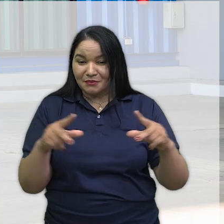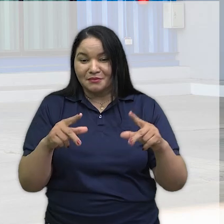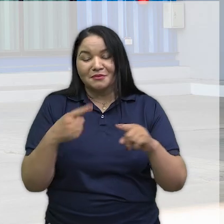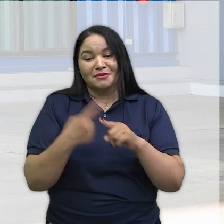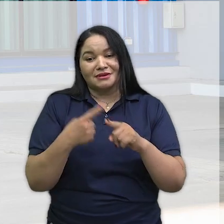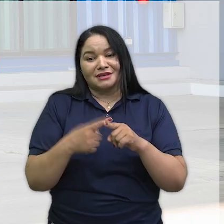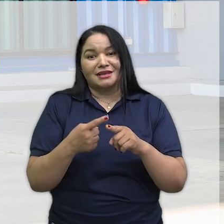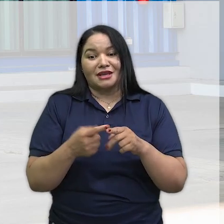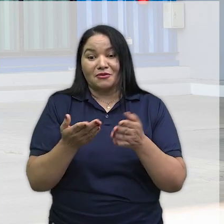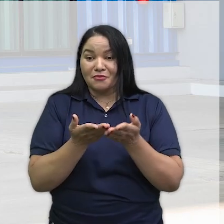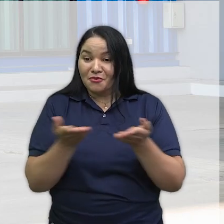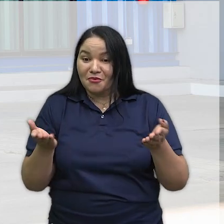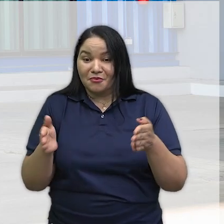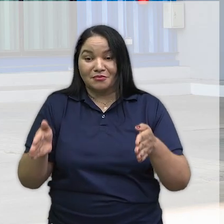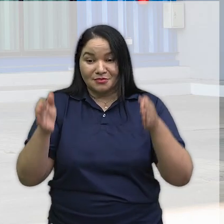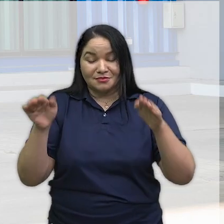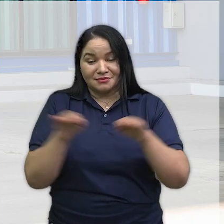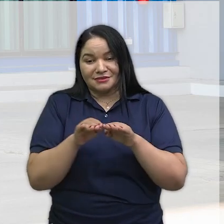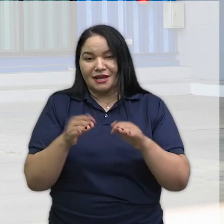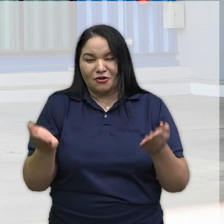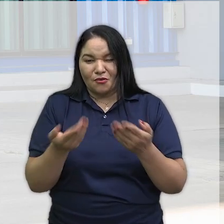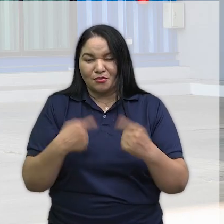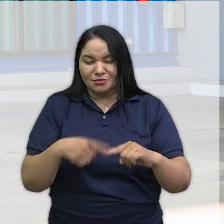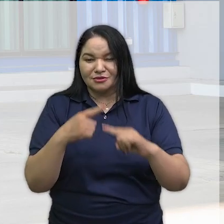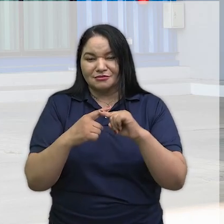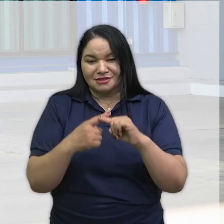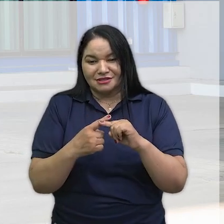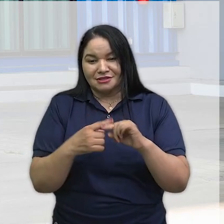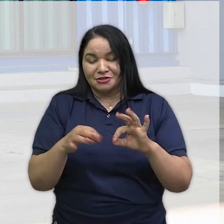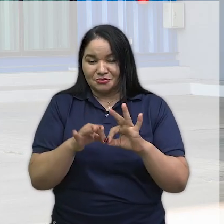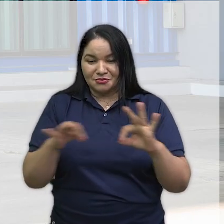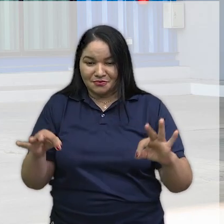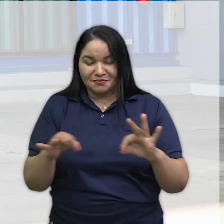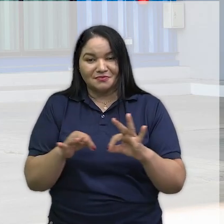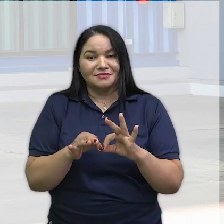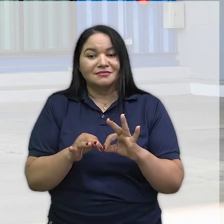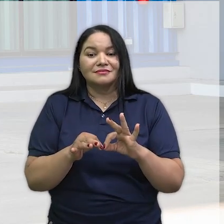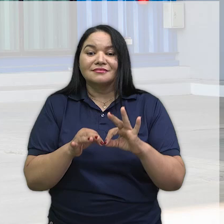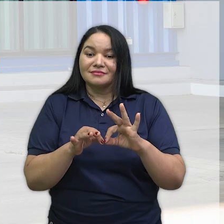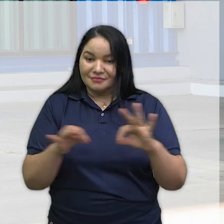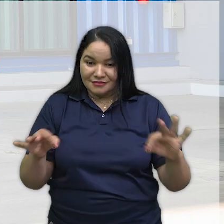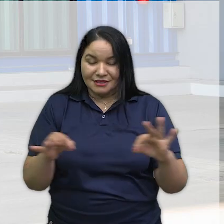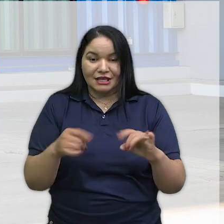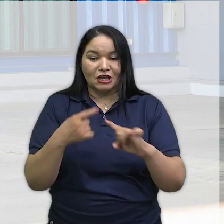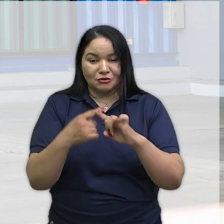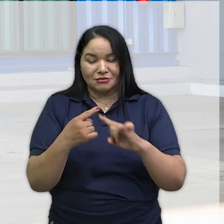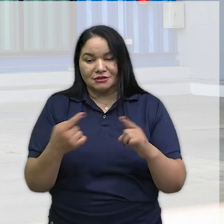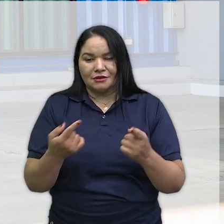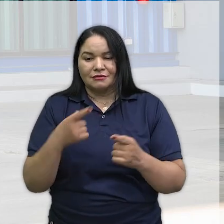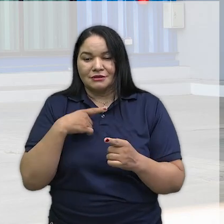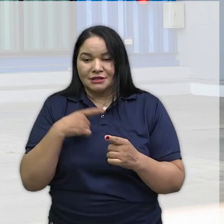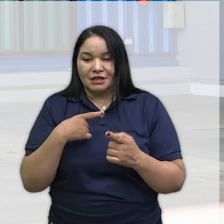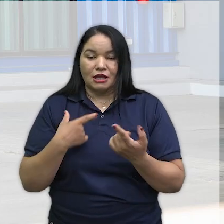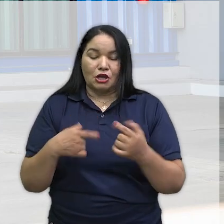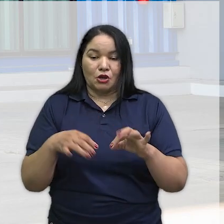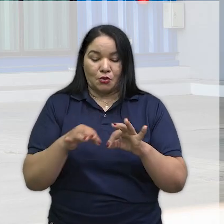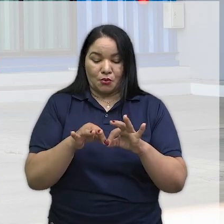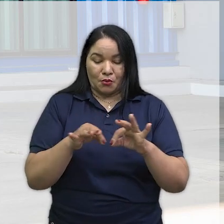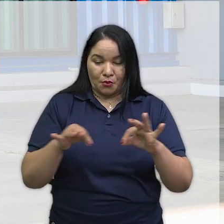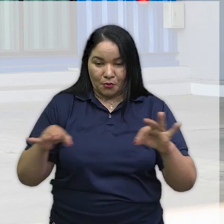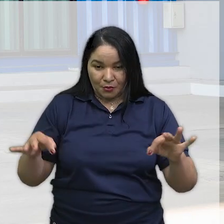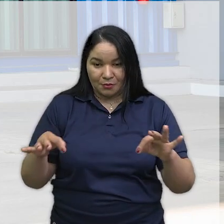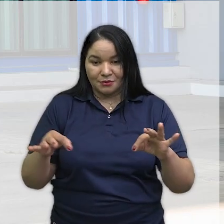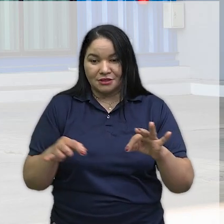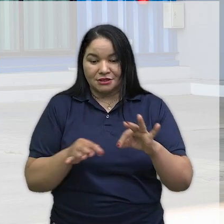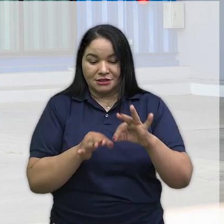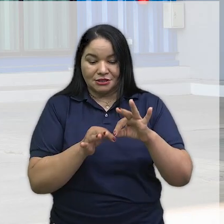suas dimensões. E essas dimensões são bem definidas. Eu tenho, então, aqui comprimento. eu tenho a largura e a altura desses